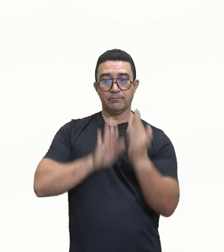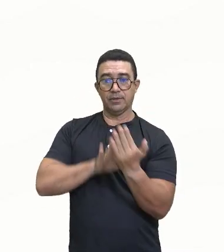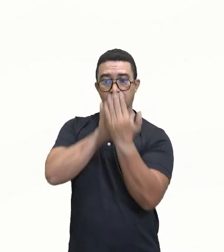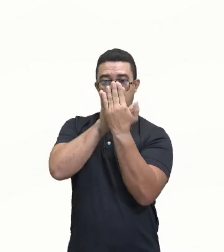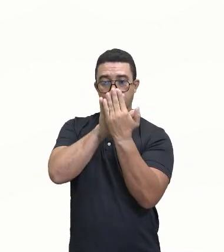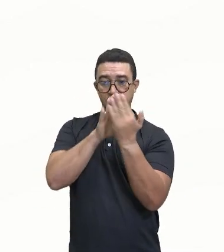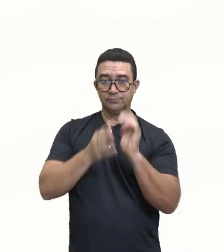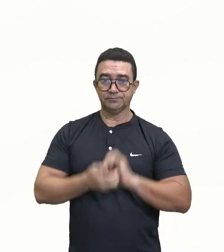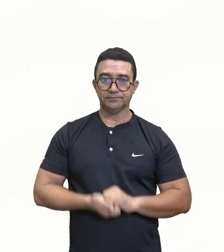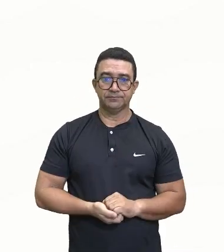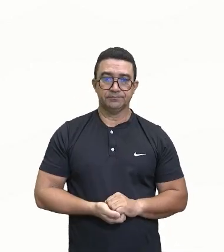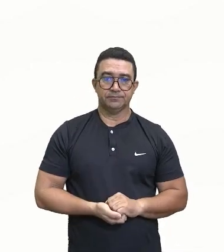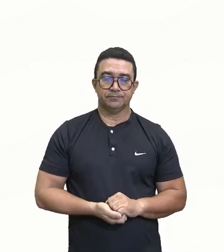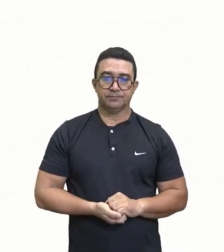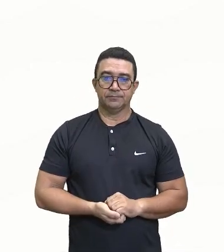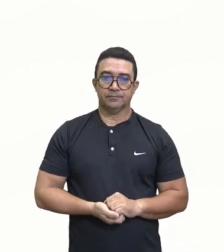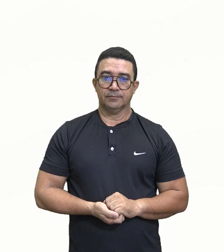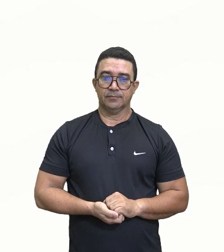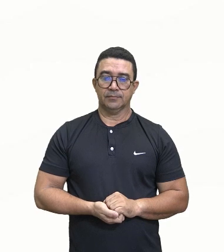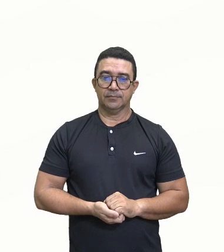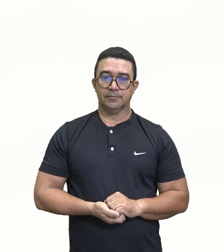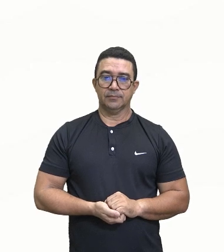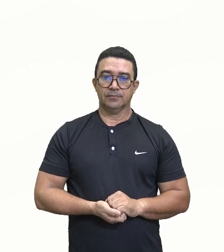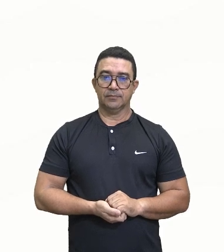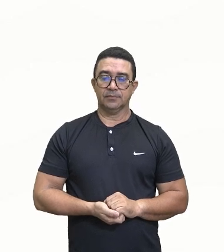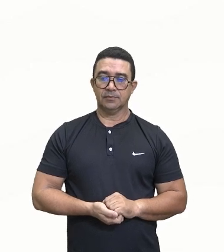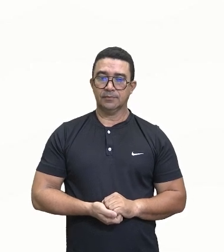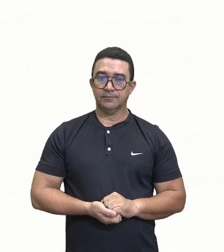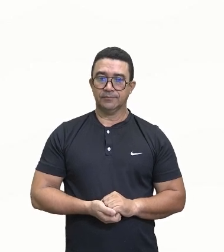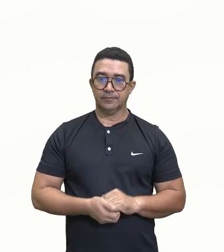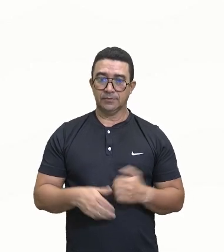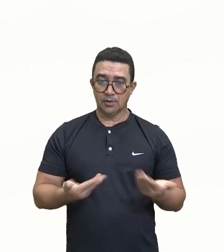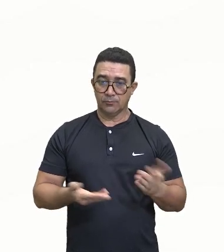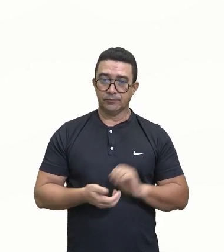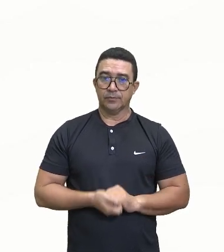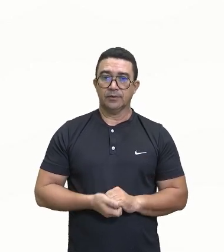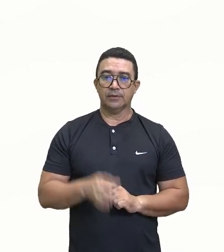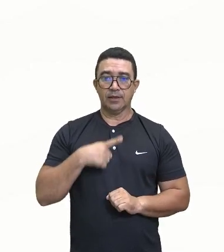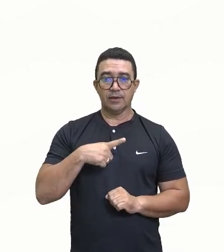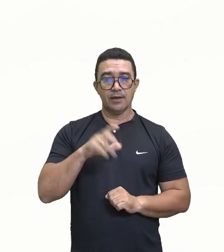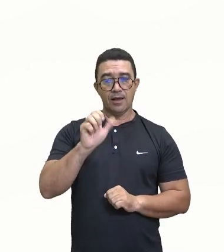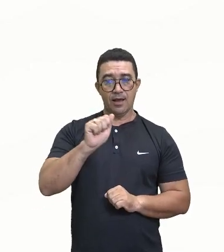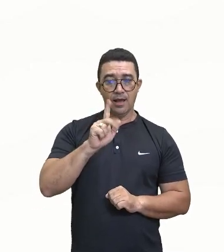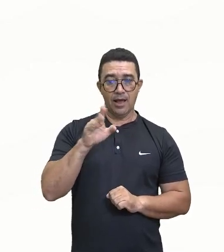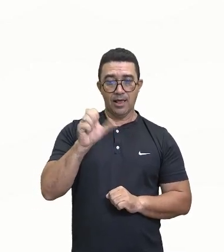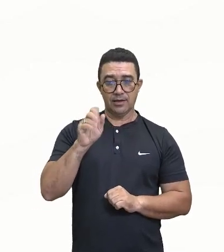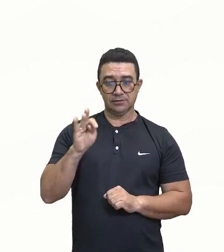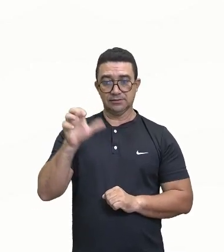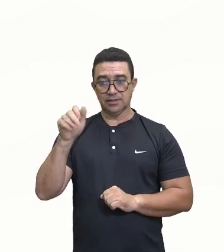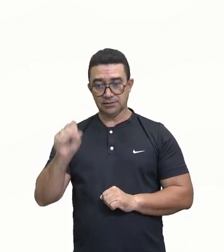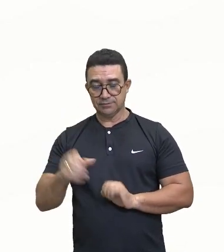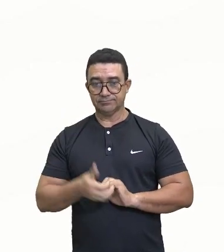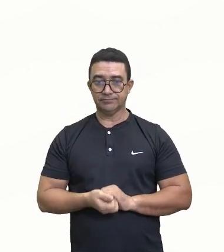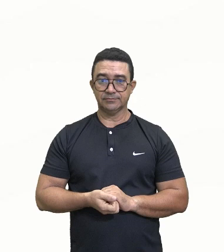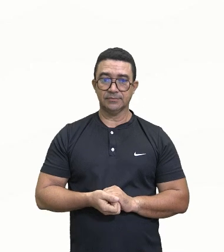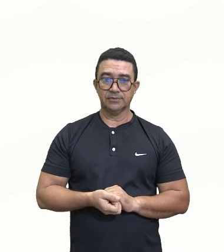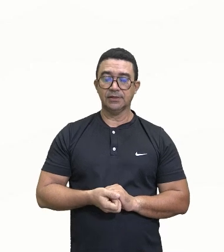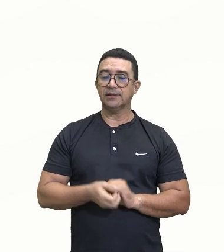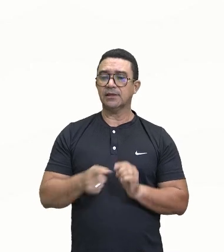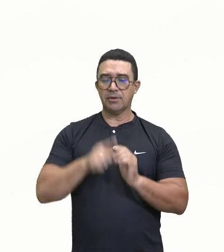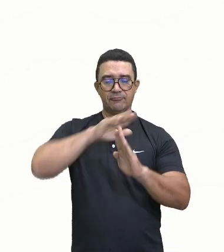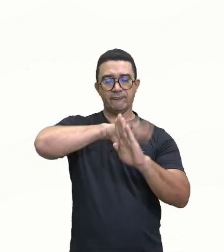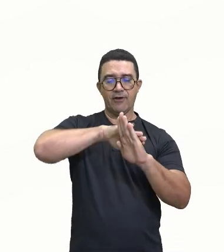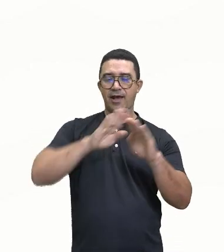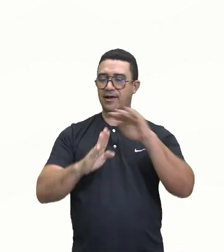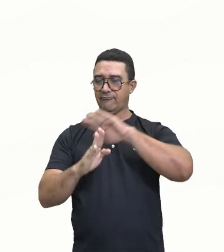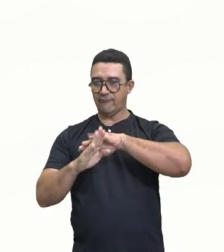pirâmide contém? Ela é feita, como todo poliedro, por arestas, vértices e as faces.